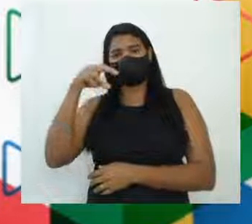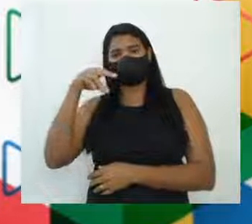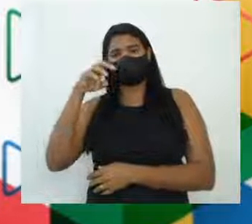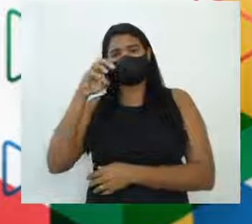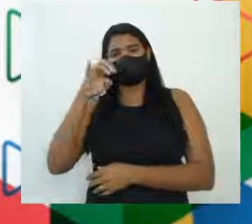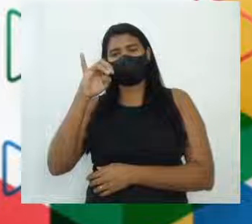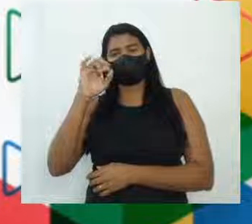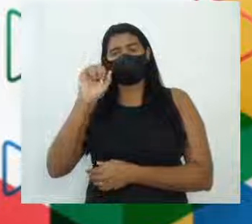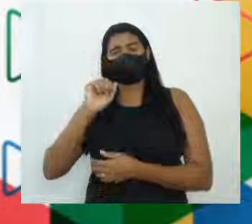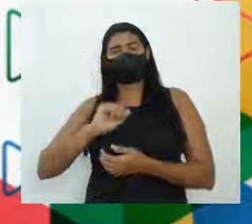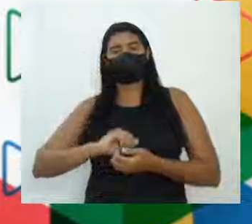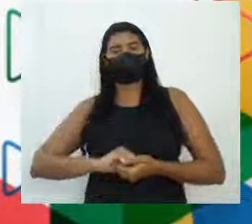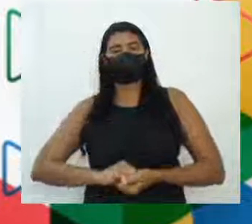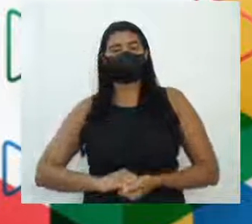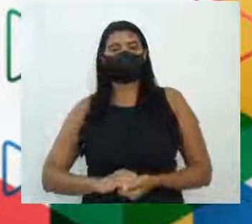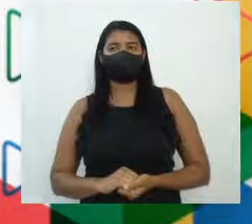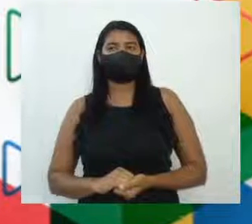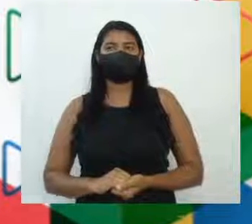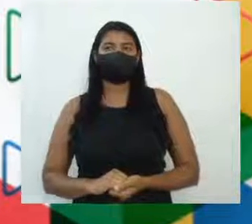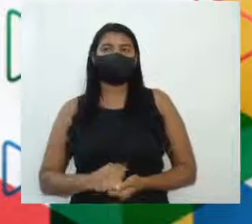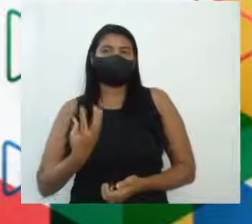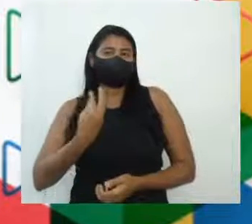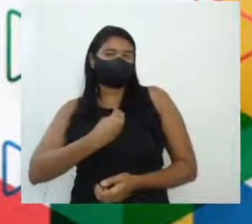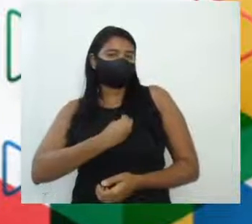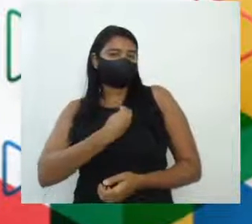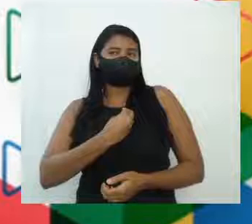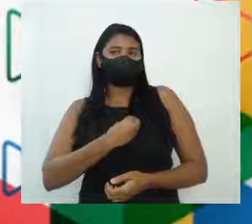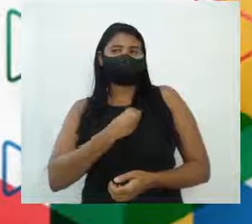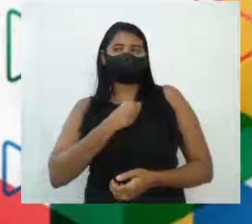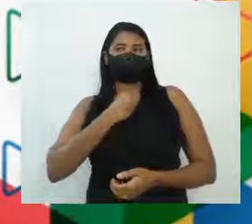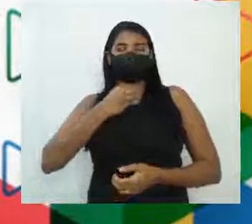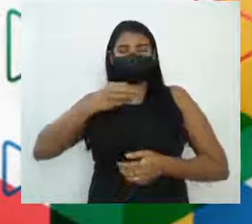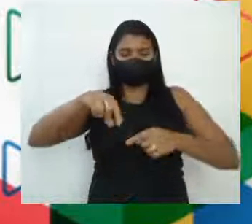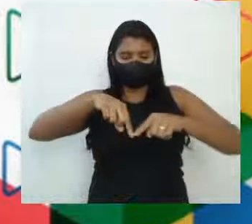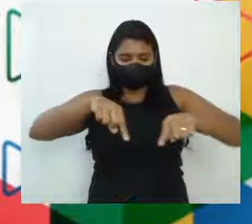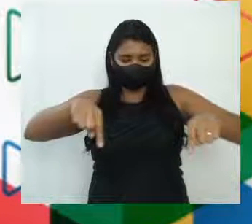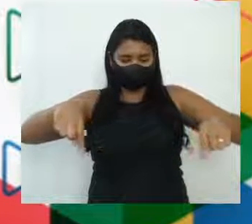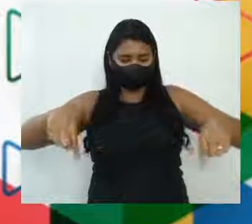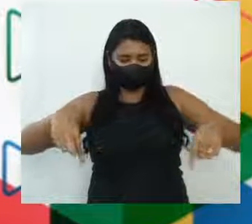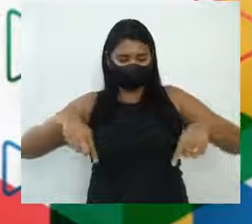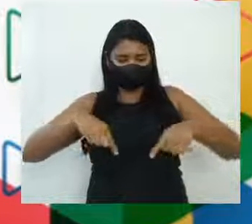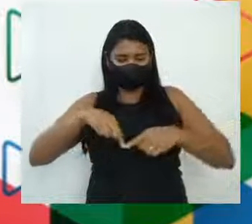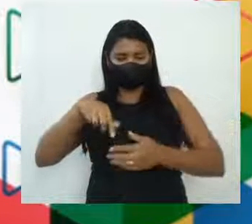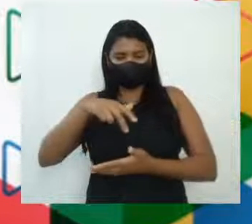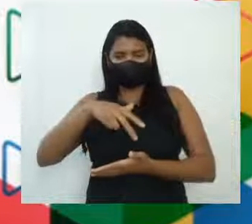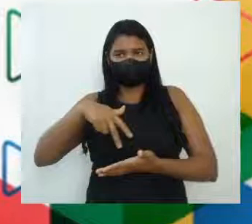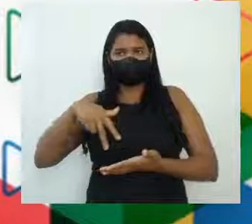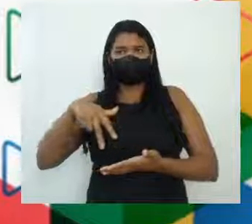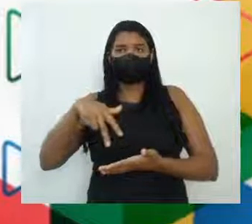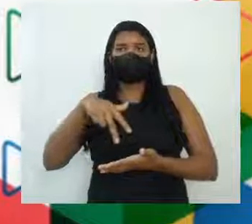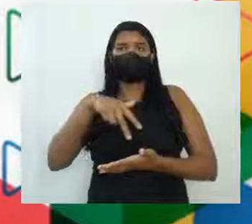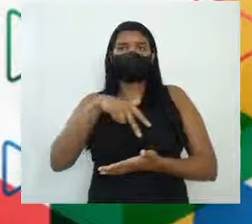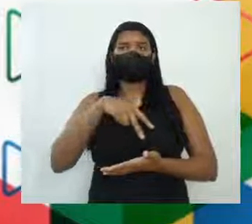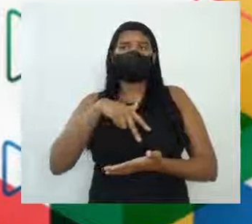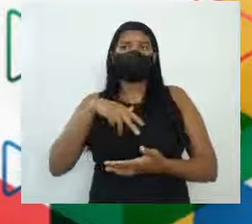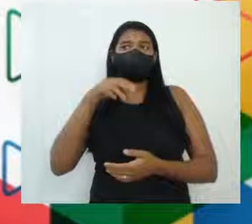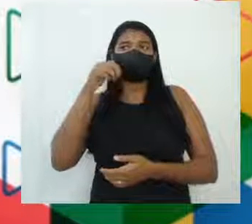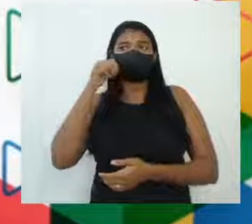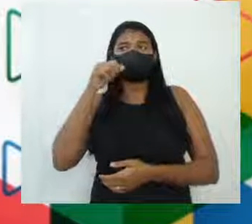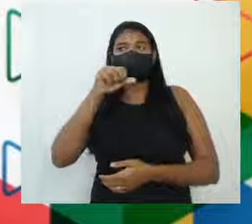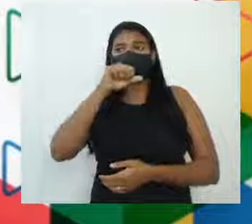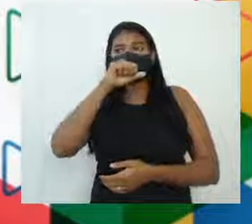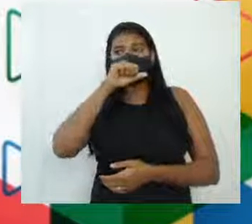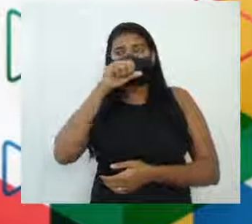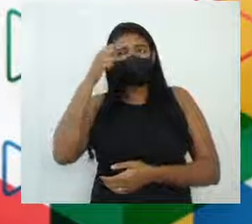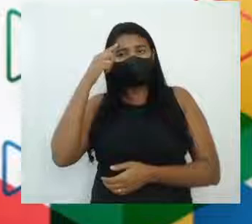von Rothbach, vivendo em torno de um lago, formado pelas lágrimas da sua mãe. Durante